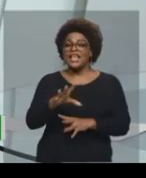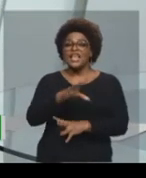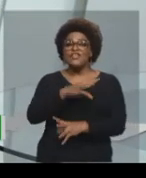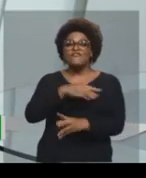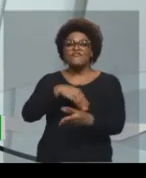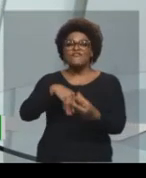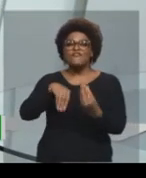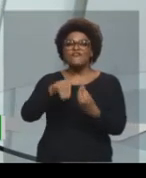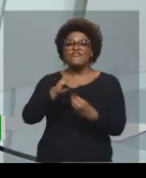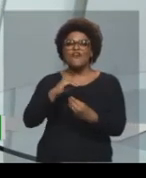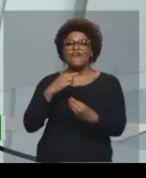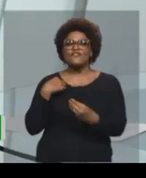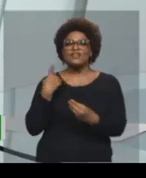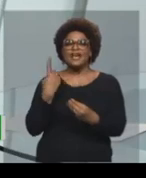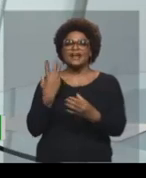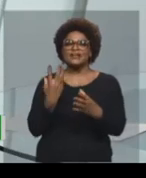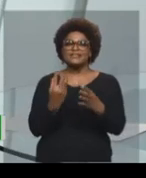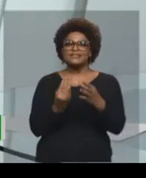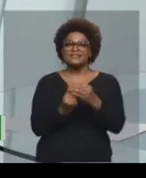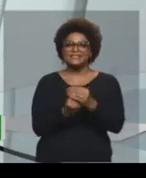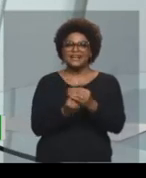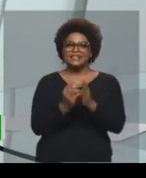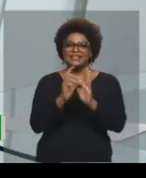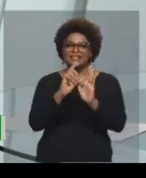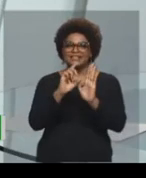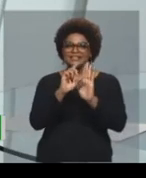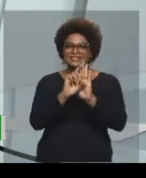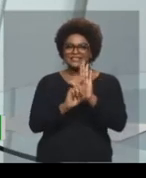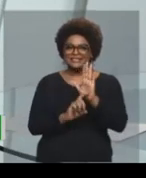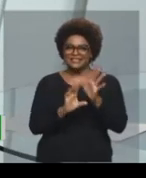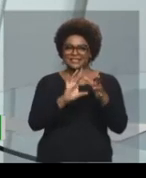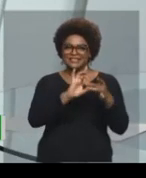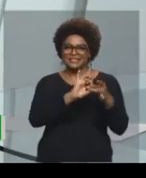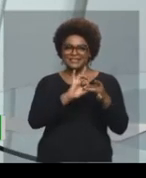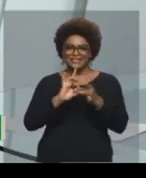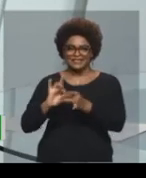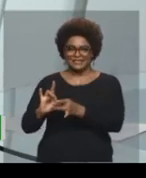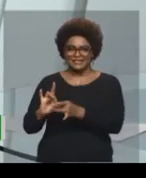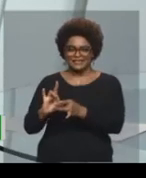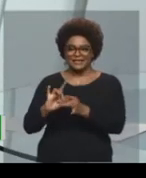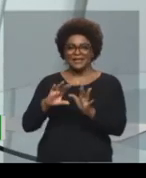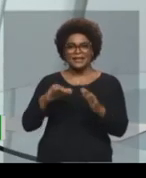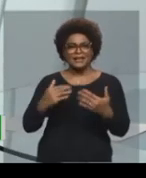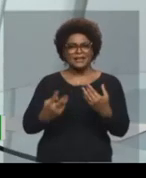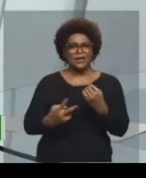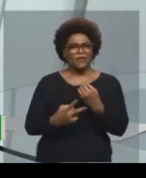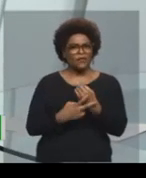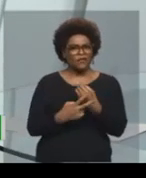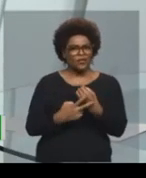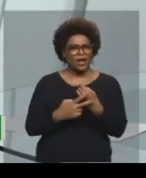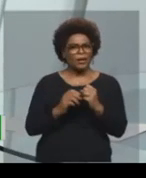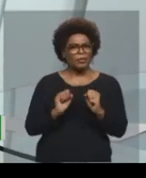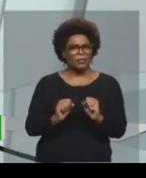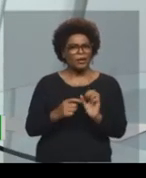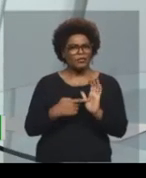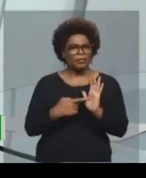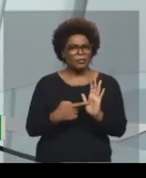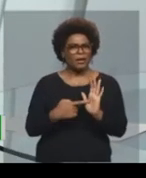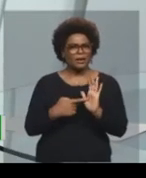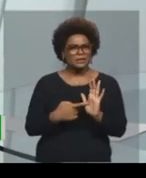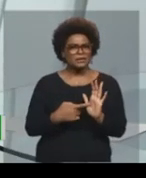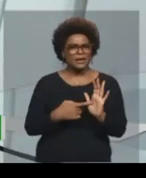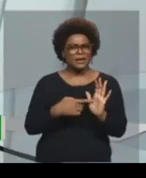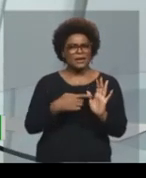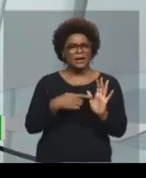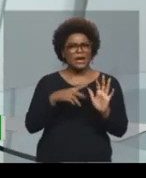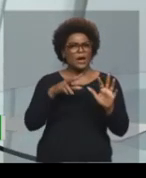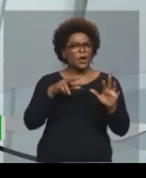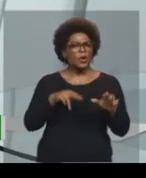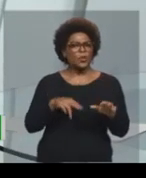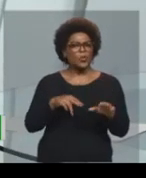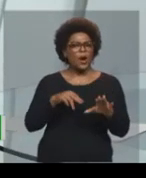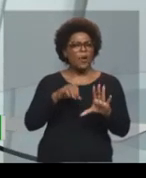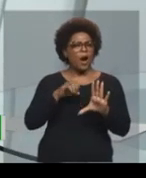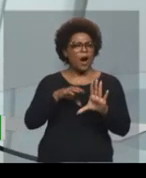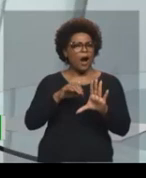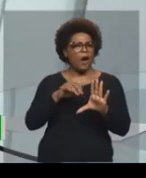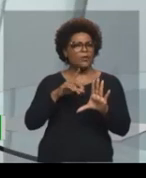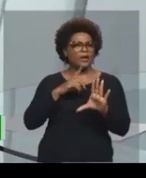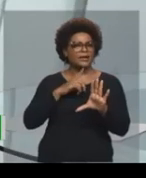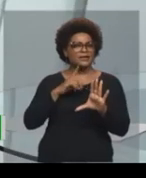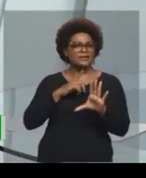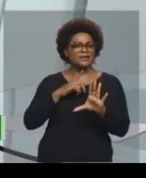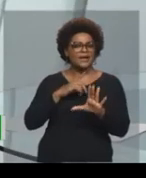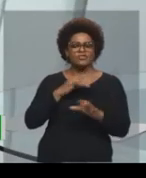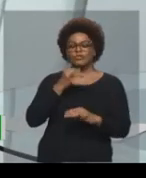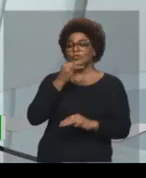acontecendo. Então, o verbo pode aparecer, como na aula que nós vimos. A brasileira, ela fala, olha,